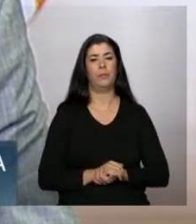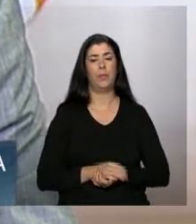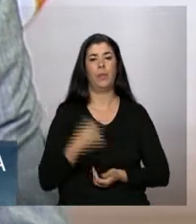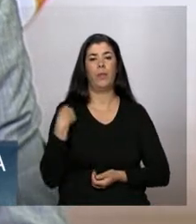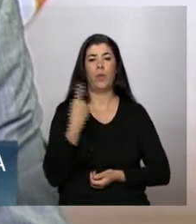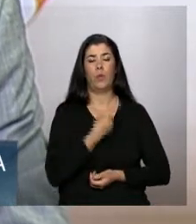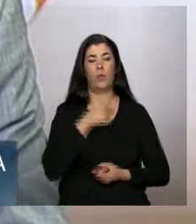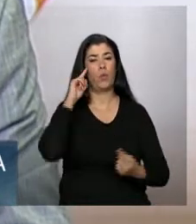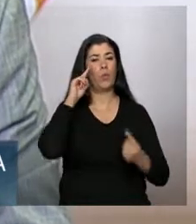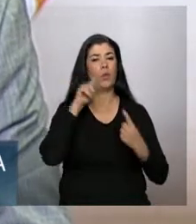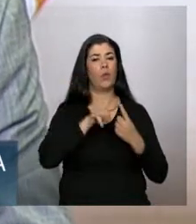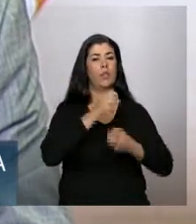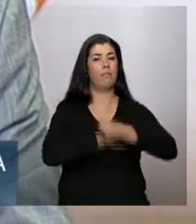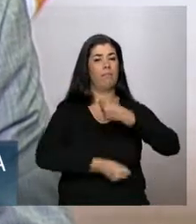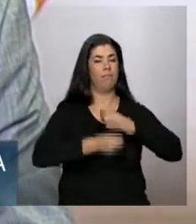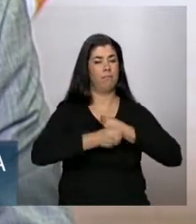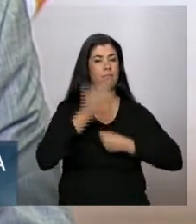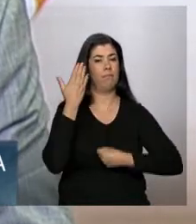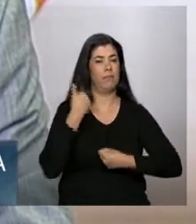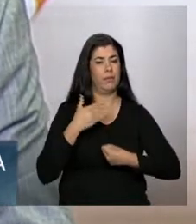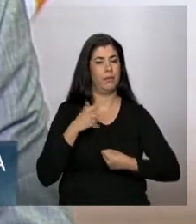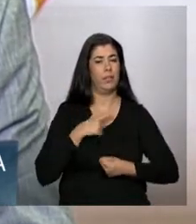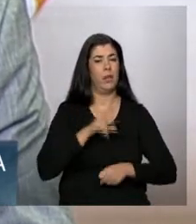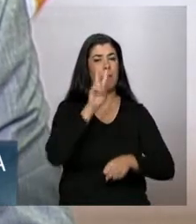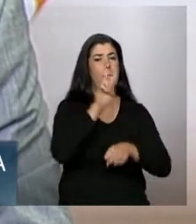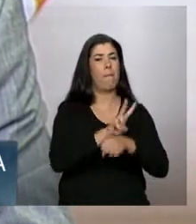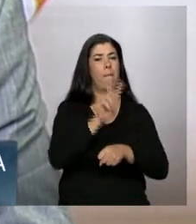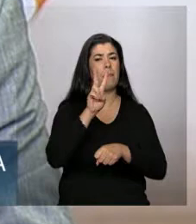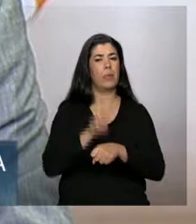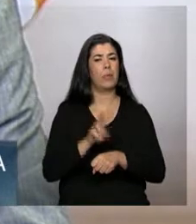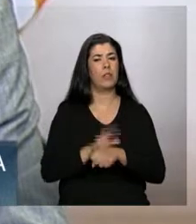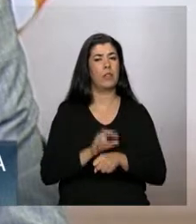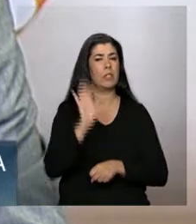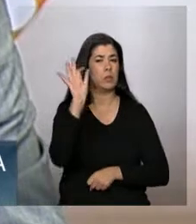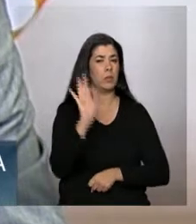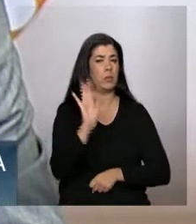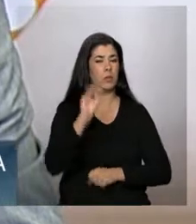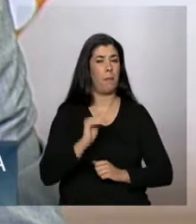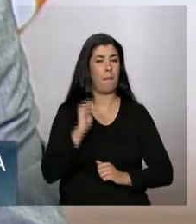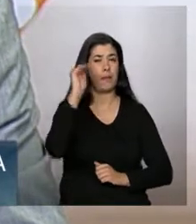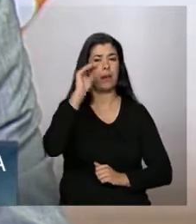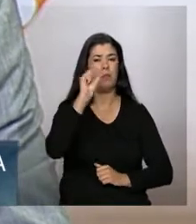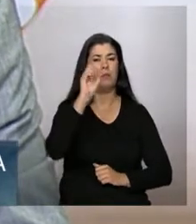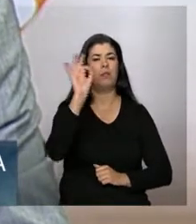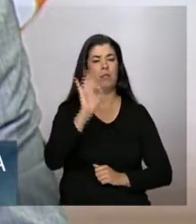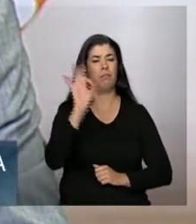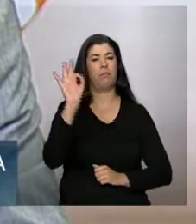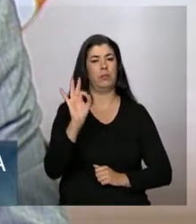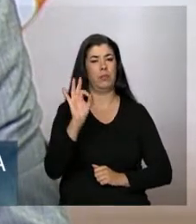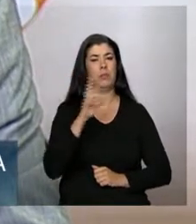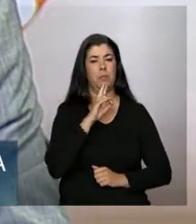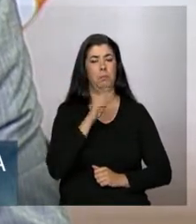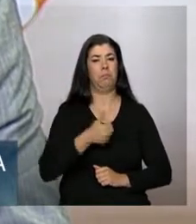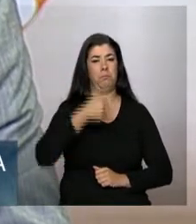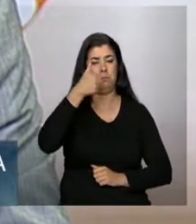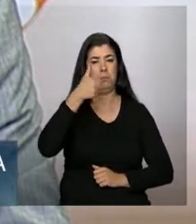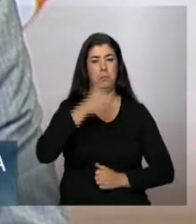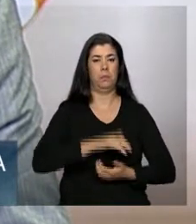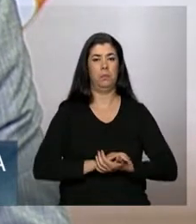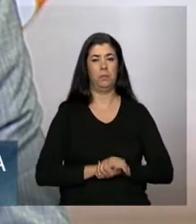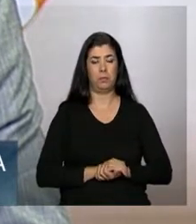Nós obtivemos no ano passado uma cobertura muito significativa, acima dos 80%, né,